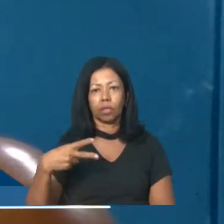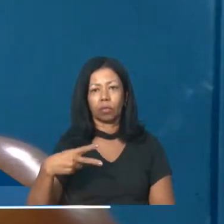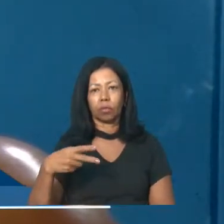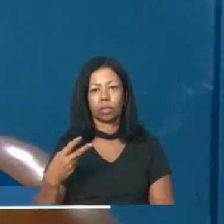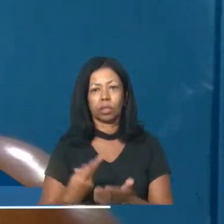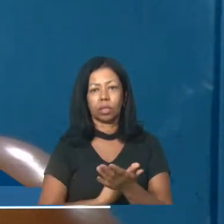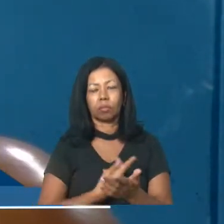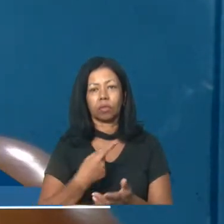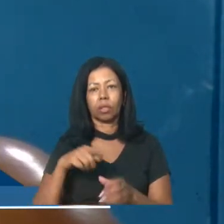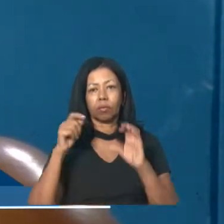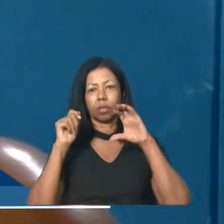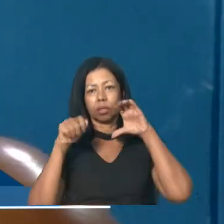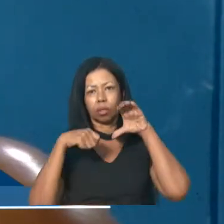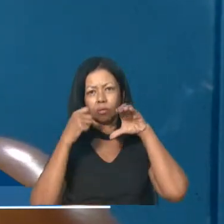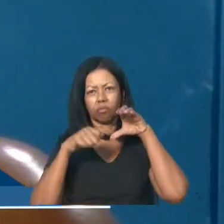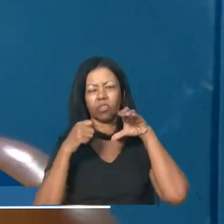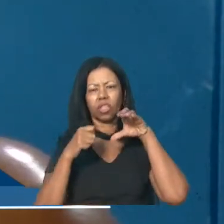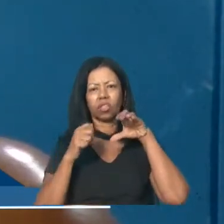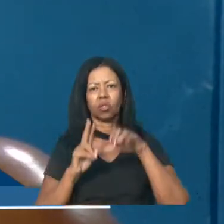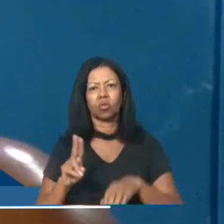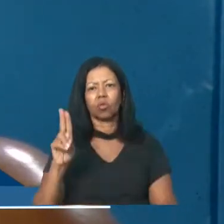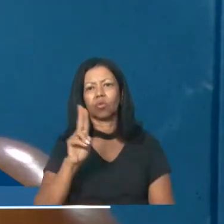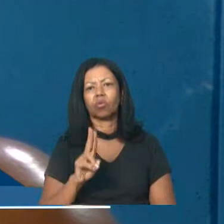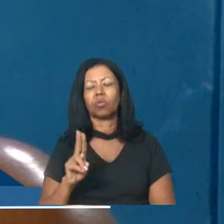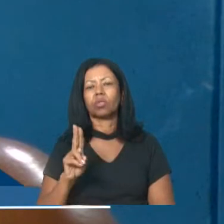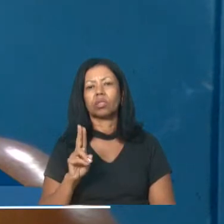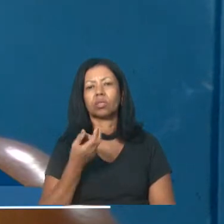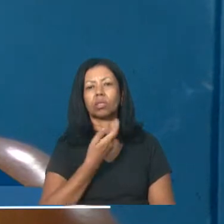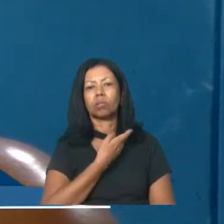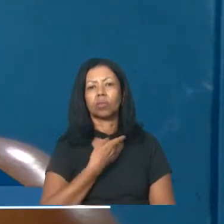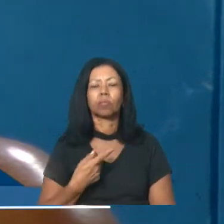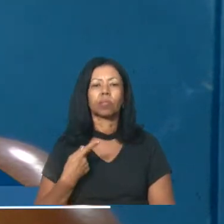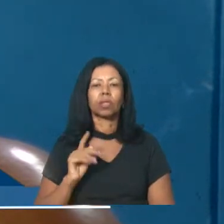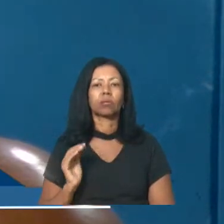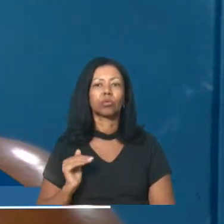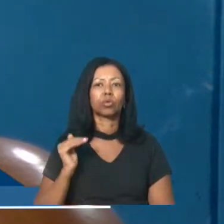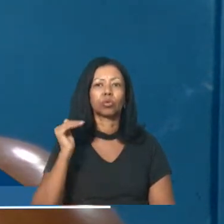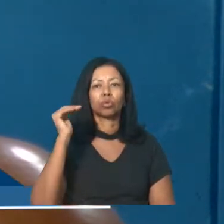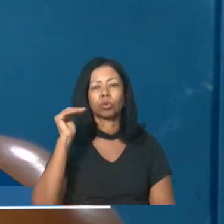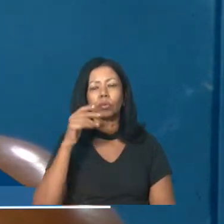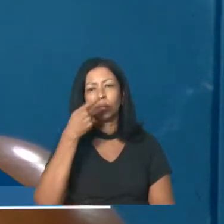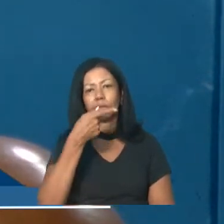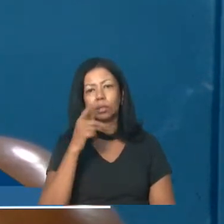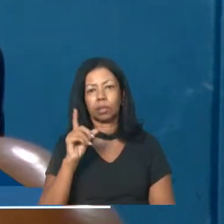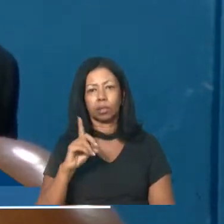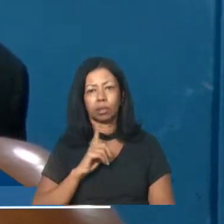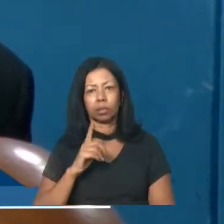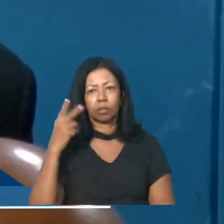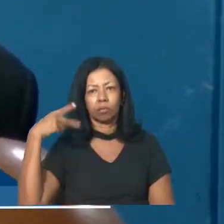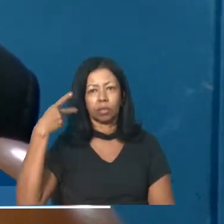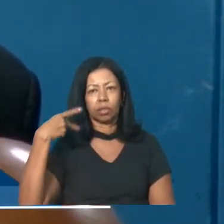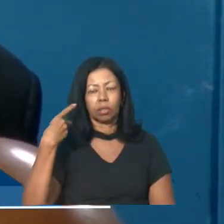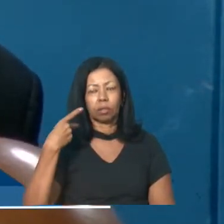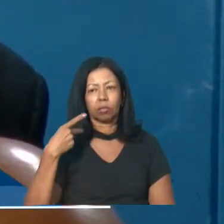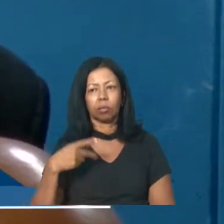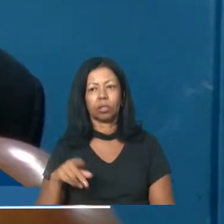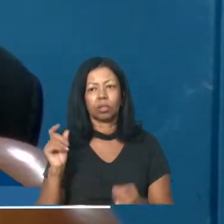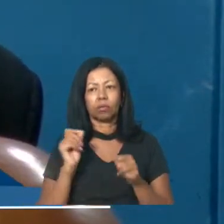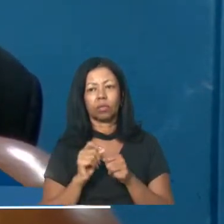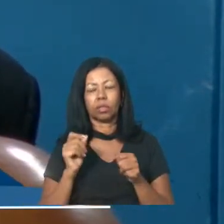lá fazer um videozinho fuleiro, usando a máquina pública para autopromoção, para dizer que existiam vereadores promovendo ato